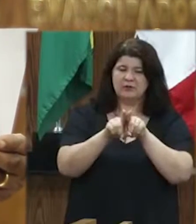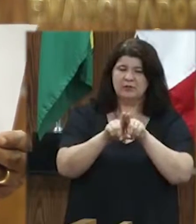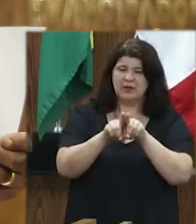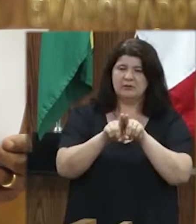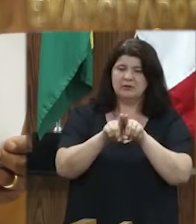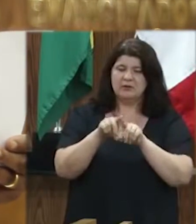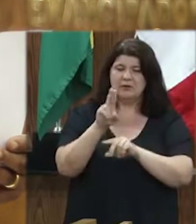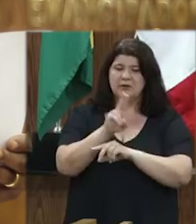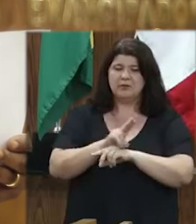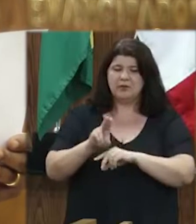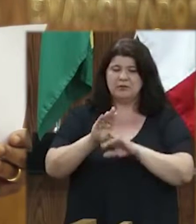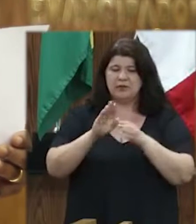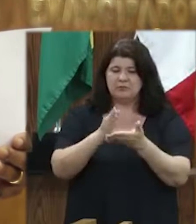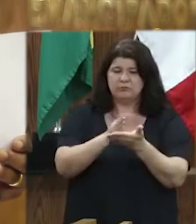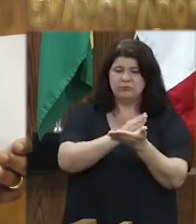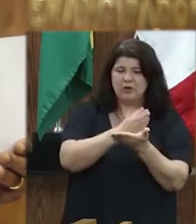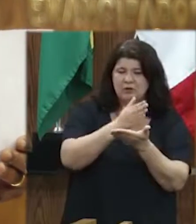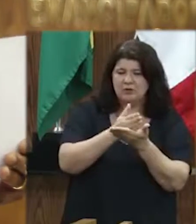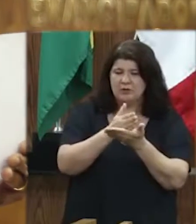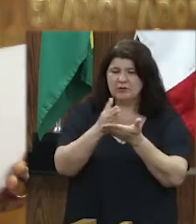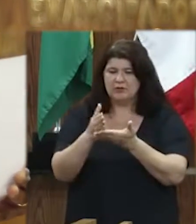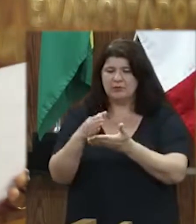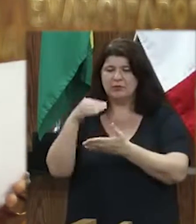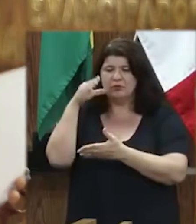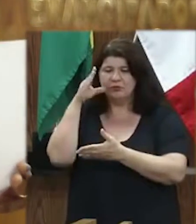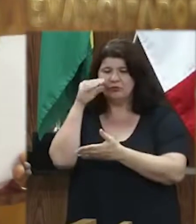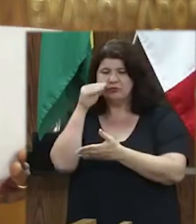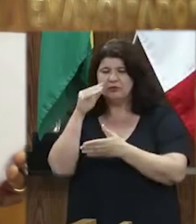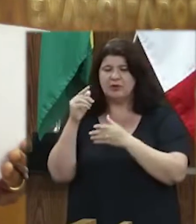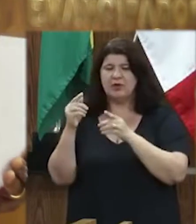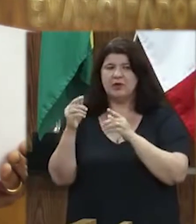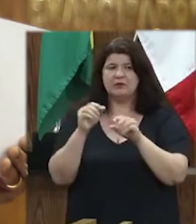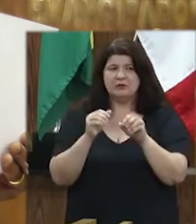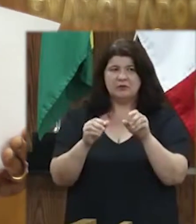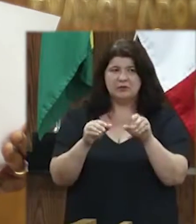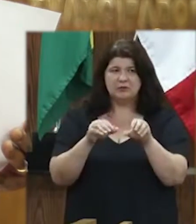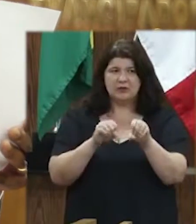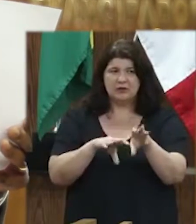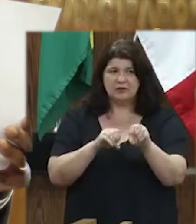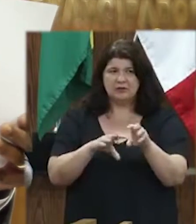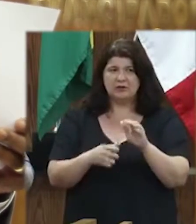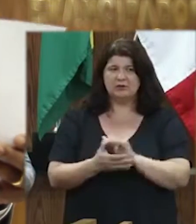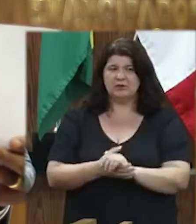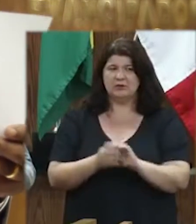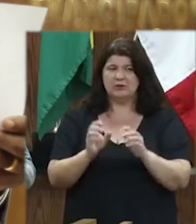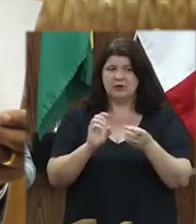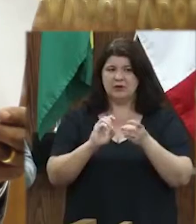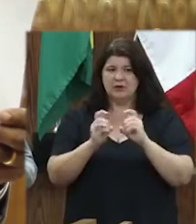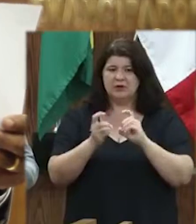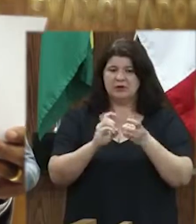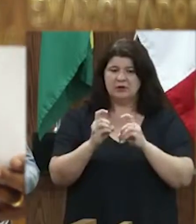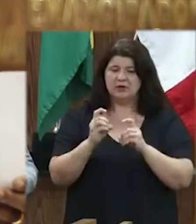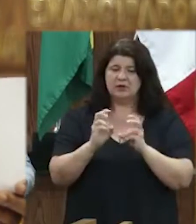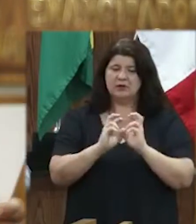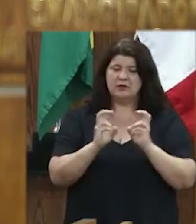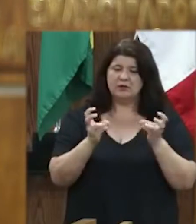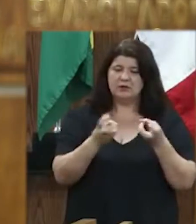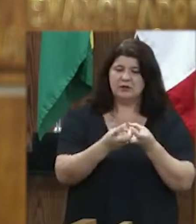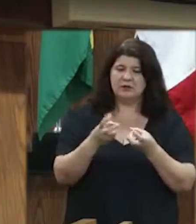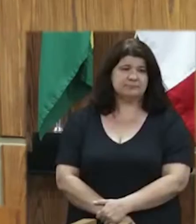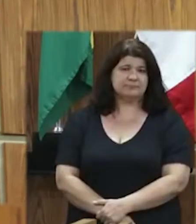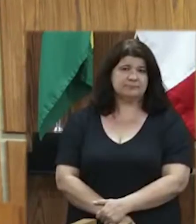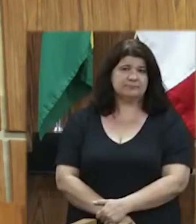que poderiam ser divididas com os funcionários da educação. Sala Emancipadora Oswaldo Toschi, 30 de novembro de 2021, Wellington Silva,